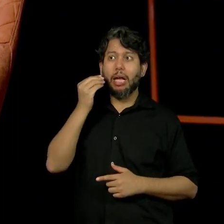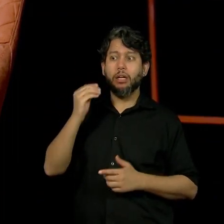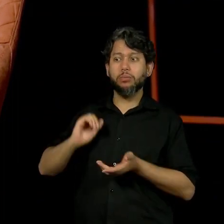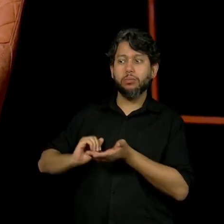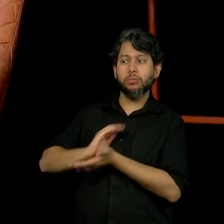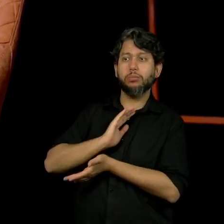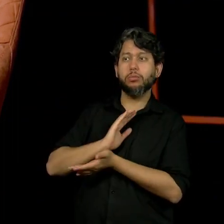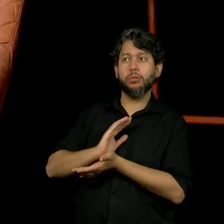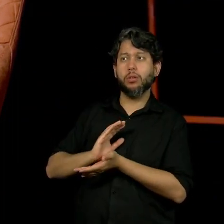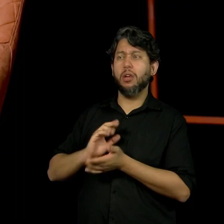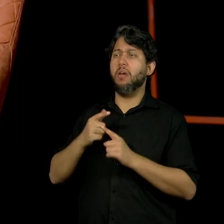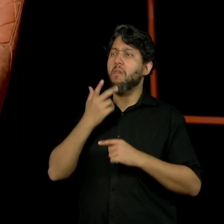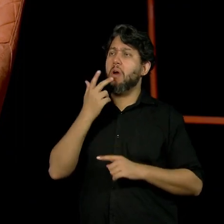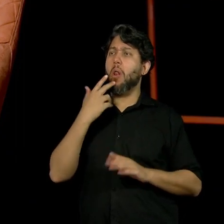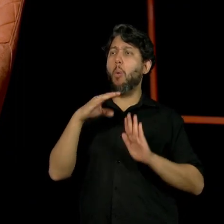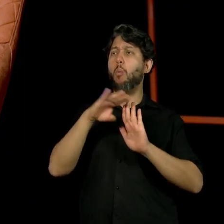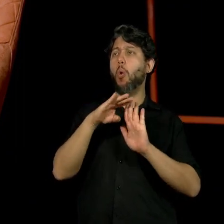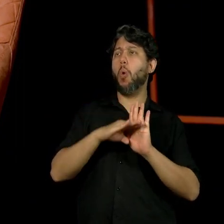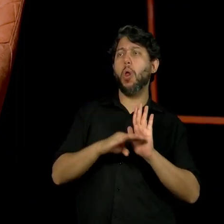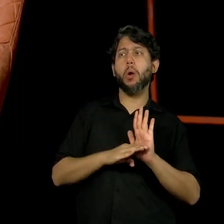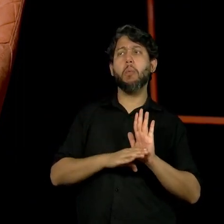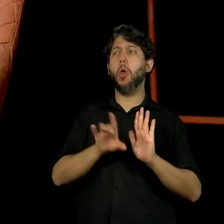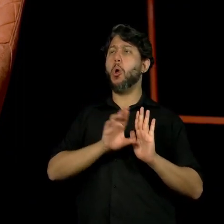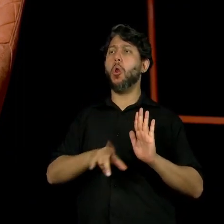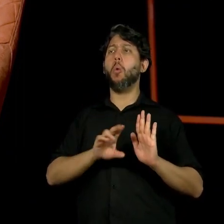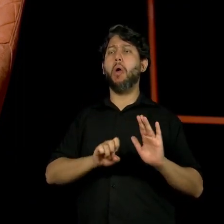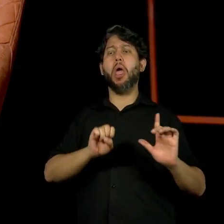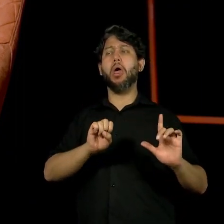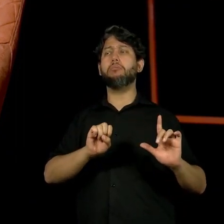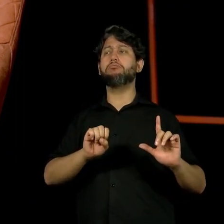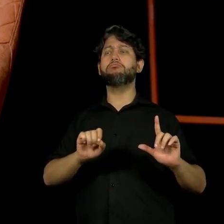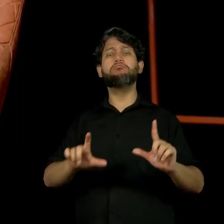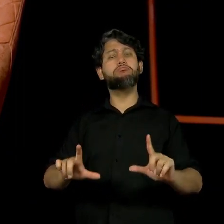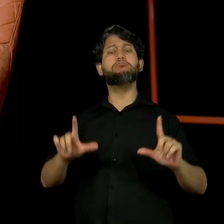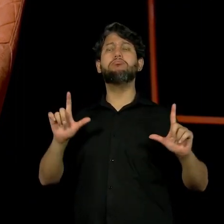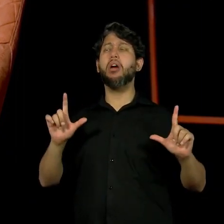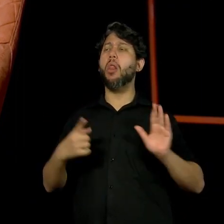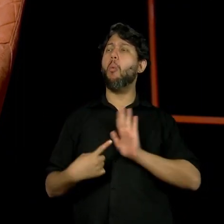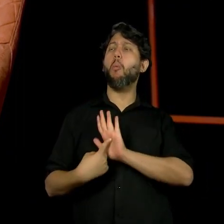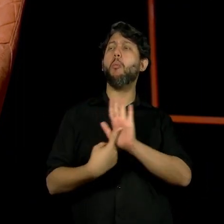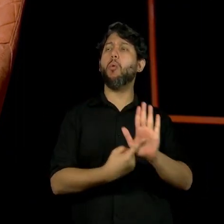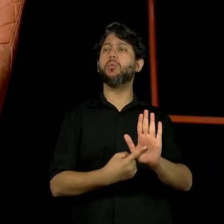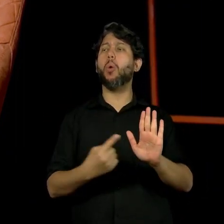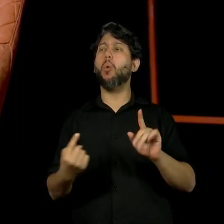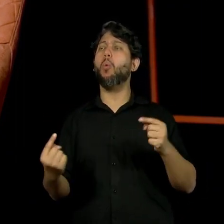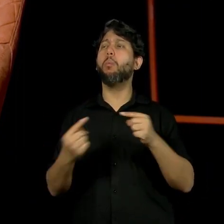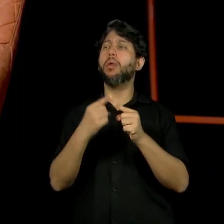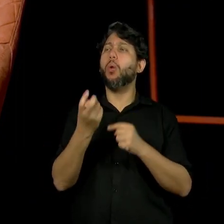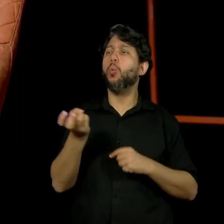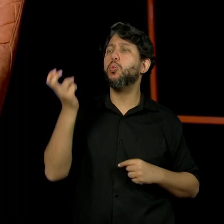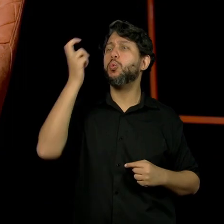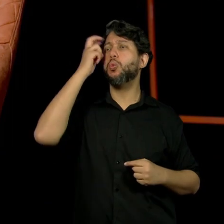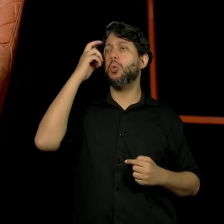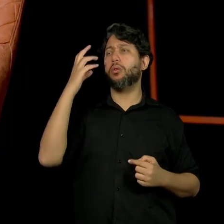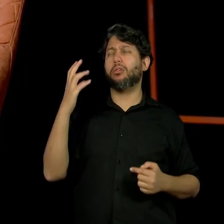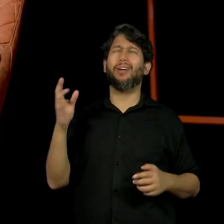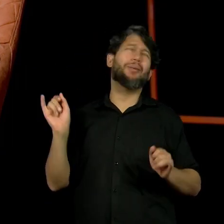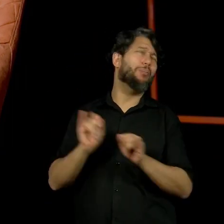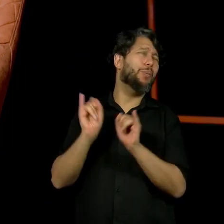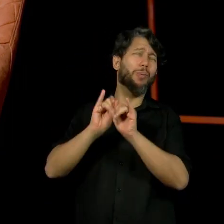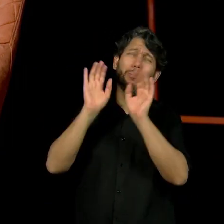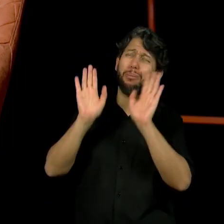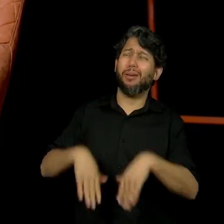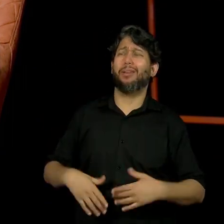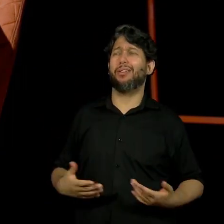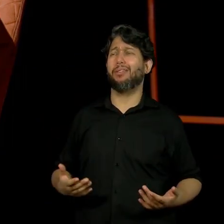eliminação, que o programa não é a imagem da universidade, da cultura, sabe? Aquelas bobagens